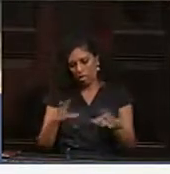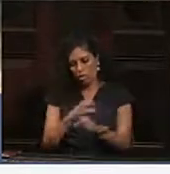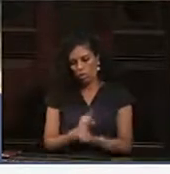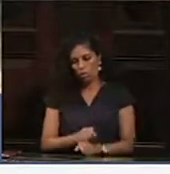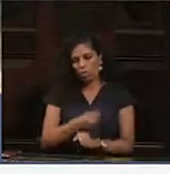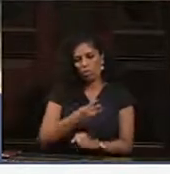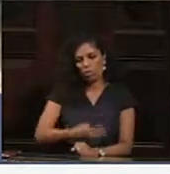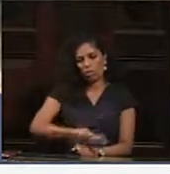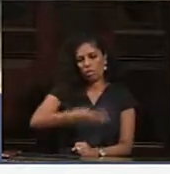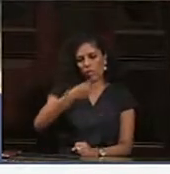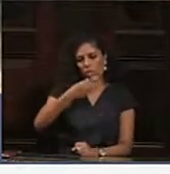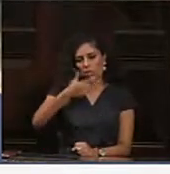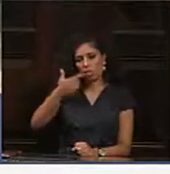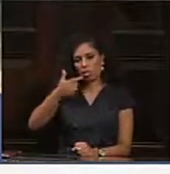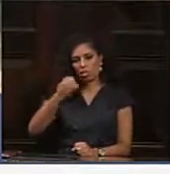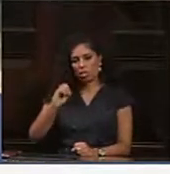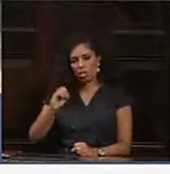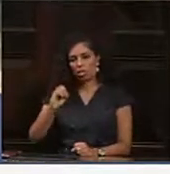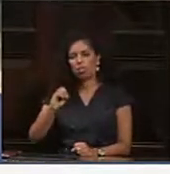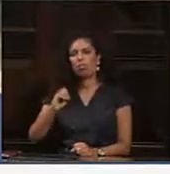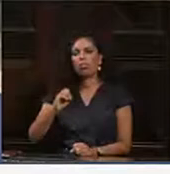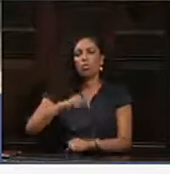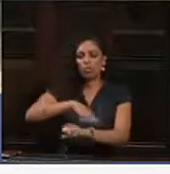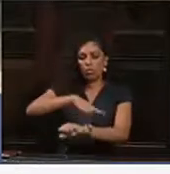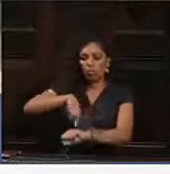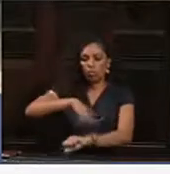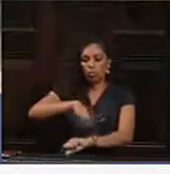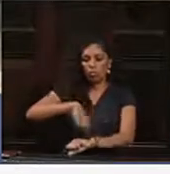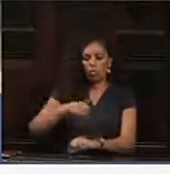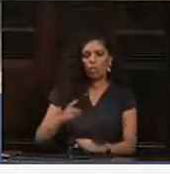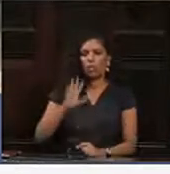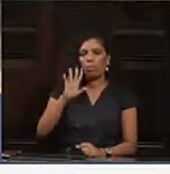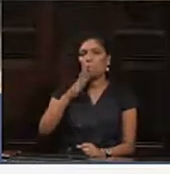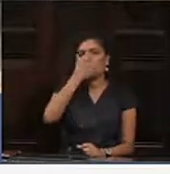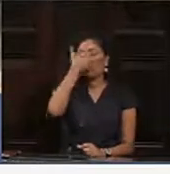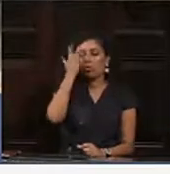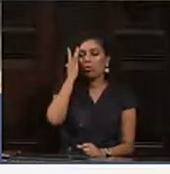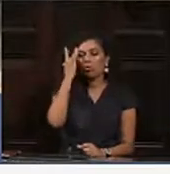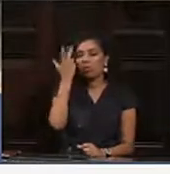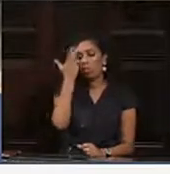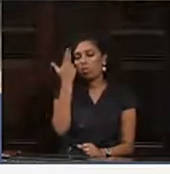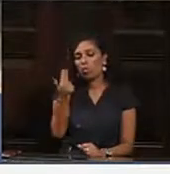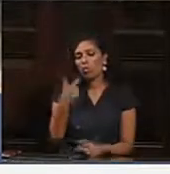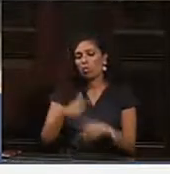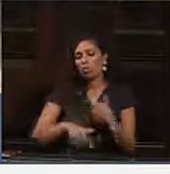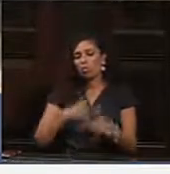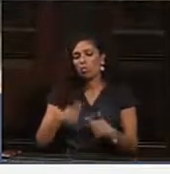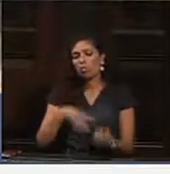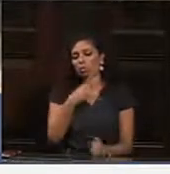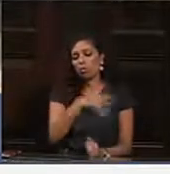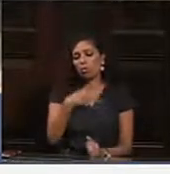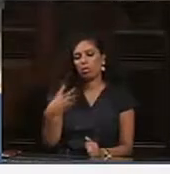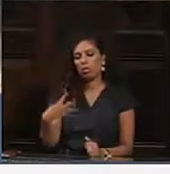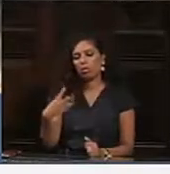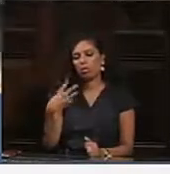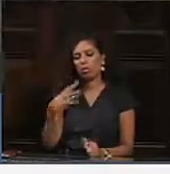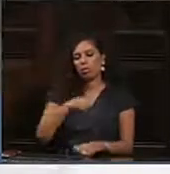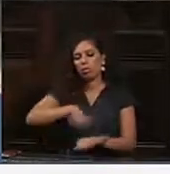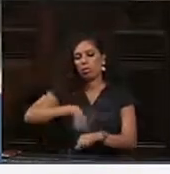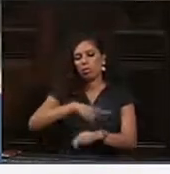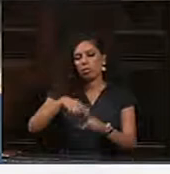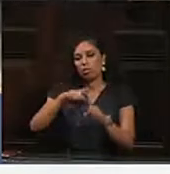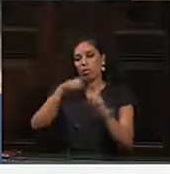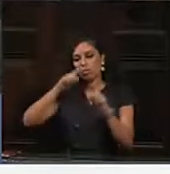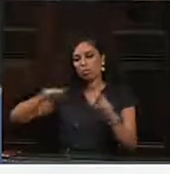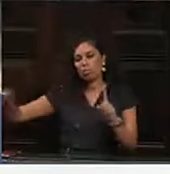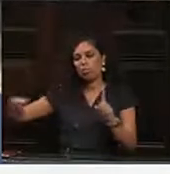Qualquer cidadão trabalha de 40 a 44 horas semanais. Então vamos fazer essa proposta para que o policial militar se reforme